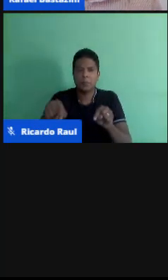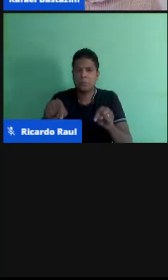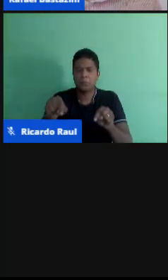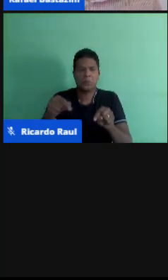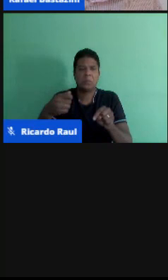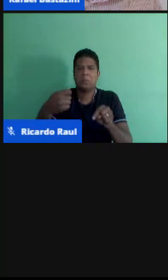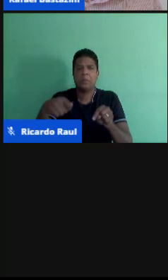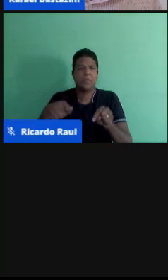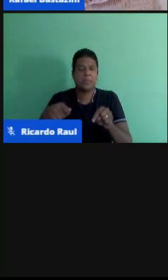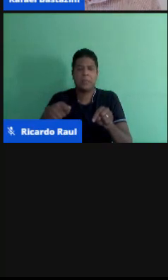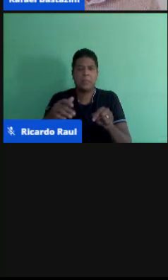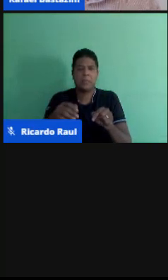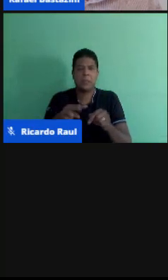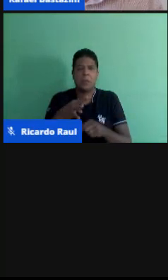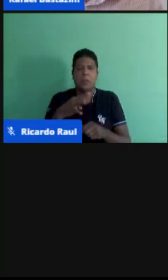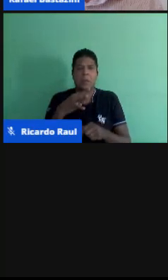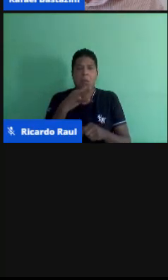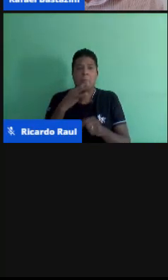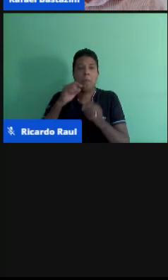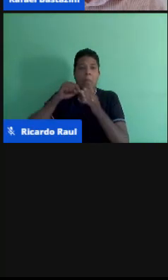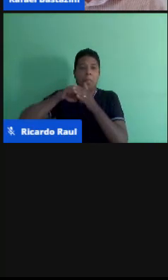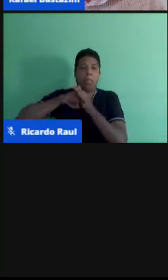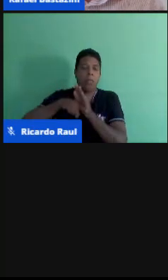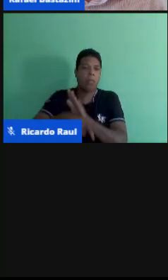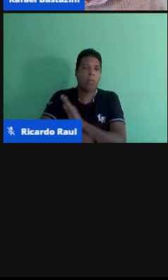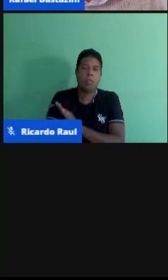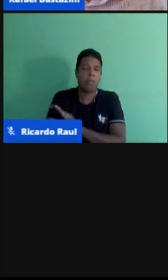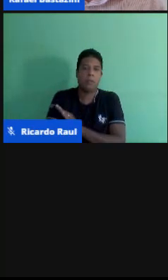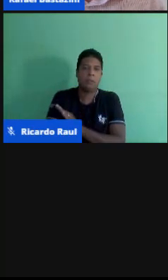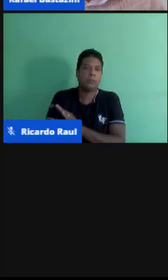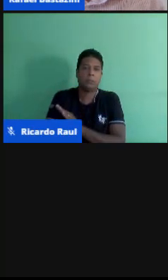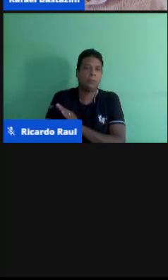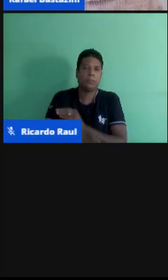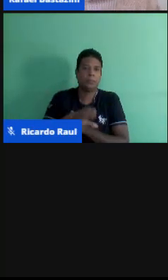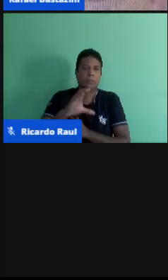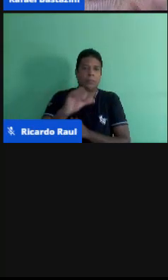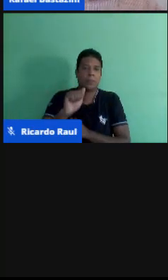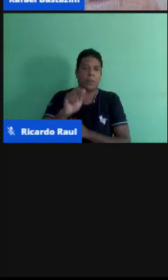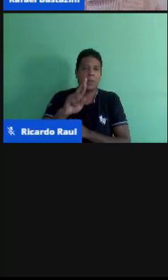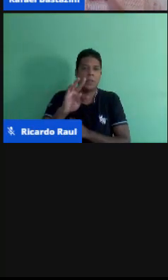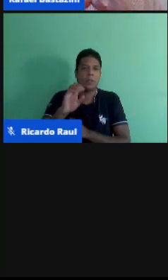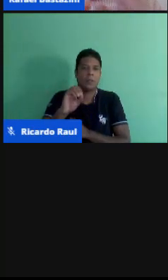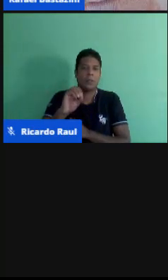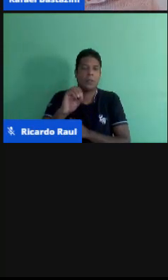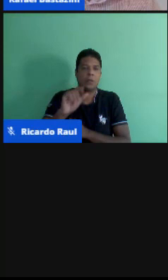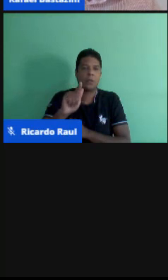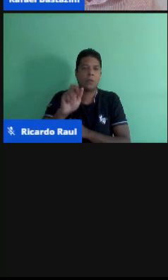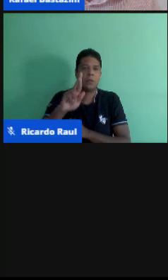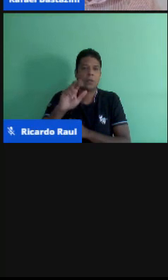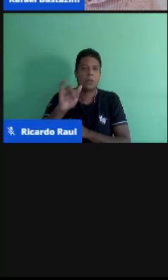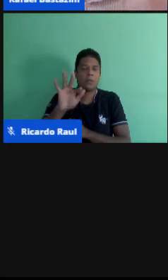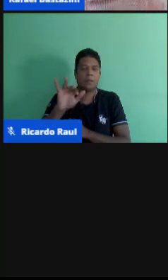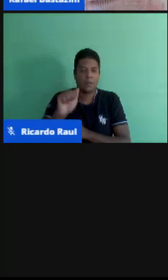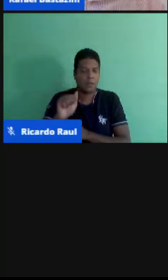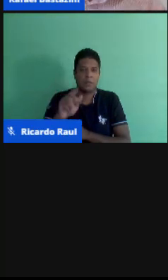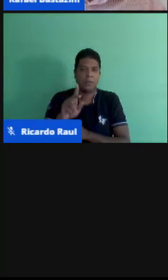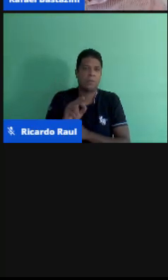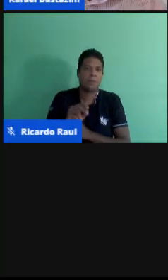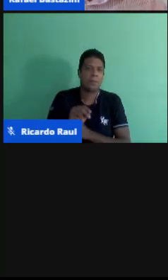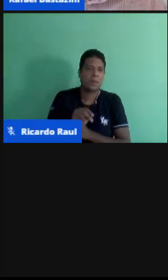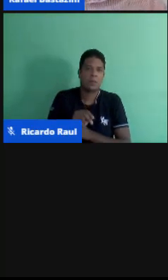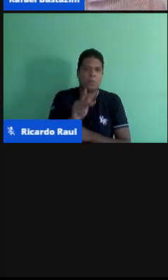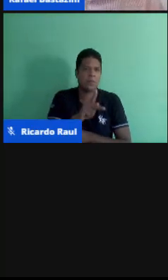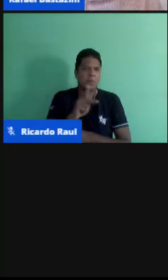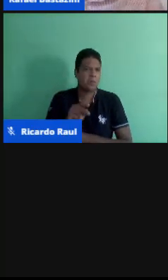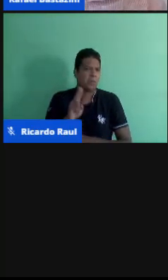ter aquele conhecimento, por exemplo, que o Rafael tem de cartografia. Um professor normal, sem